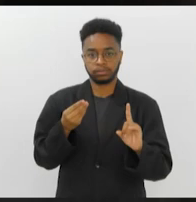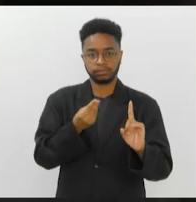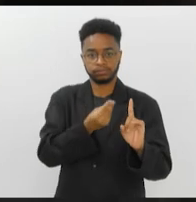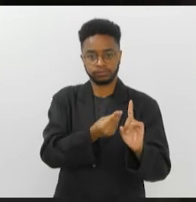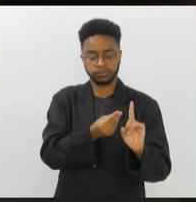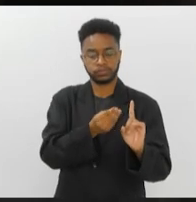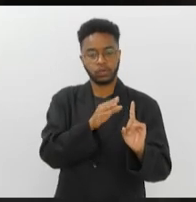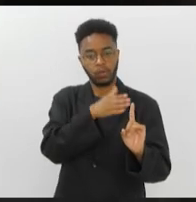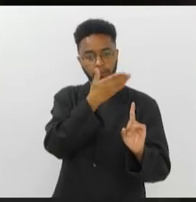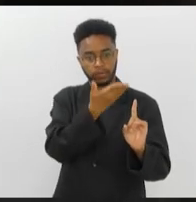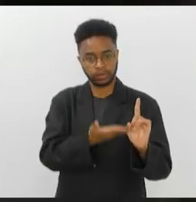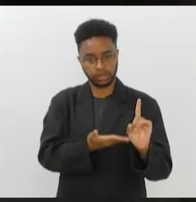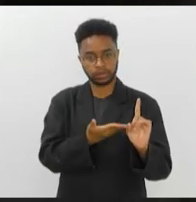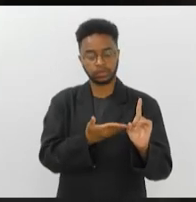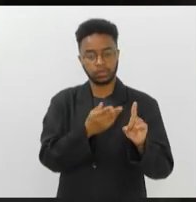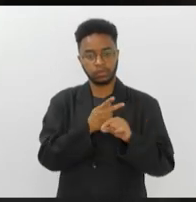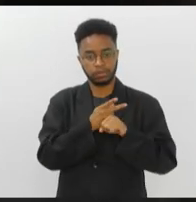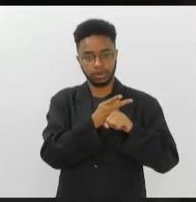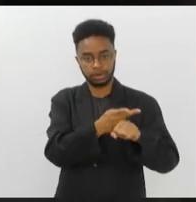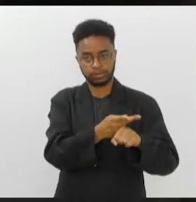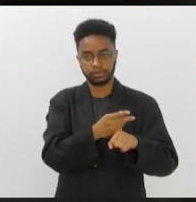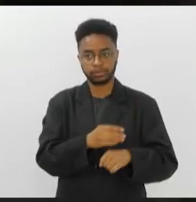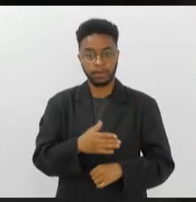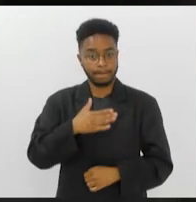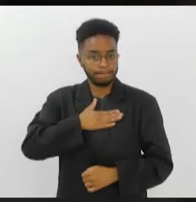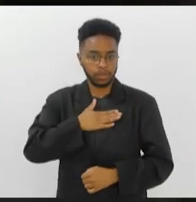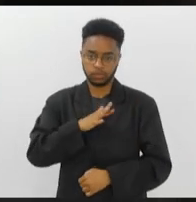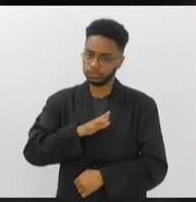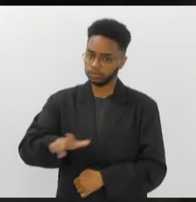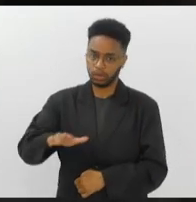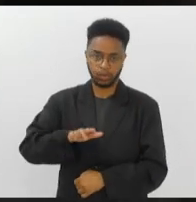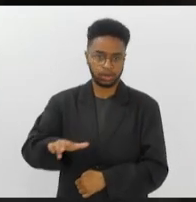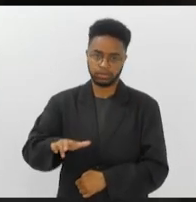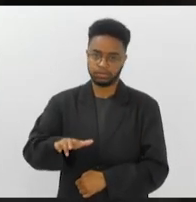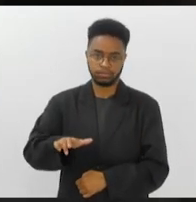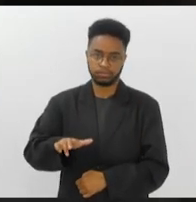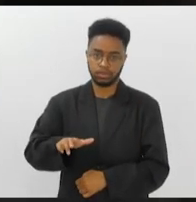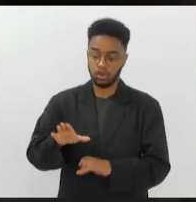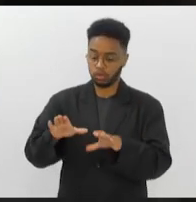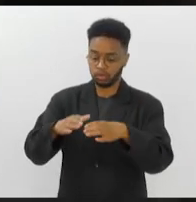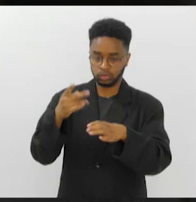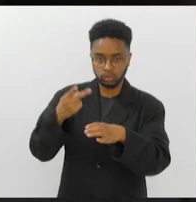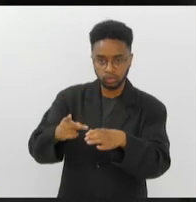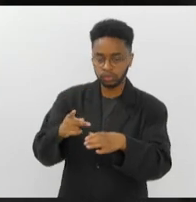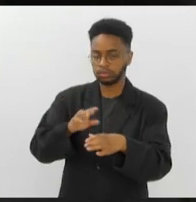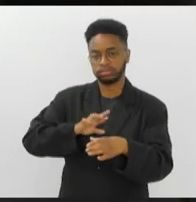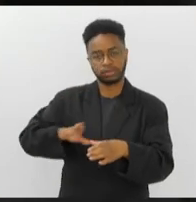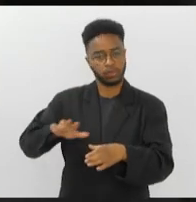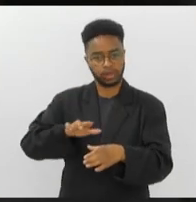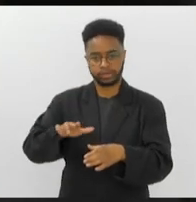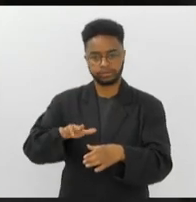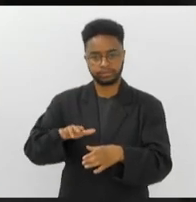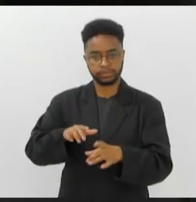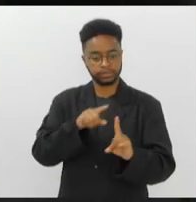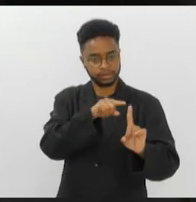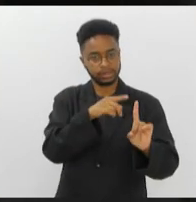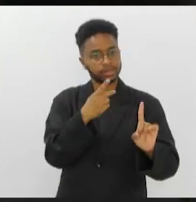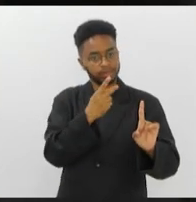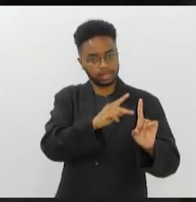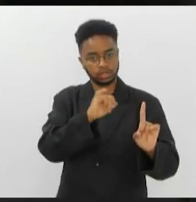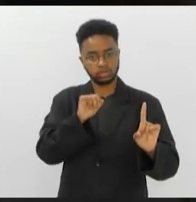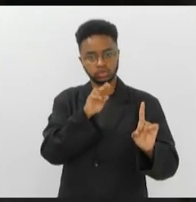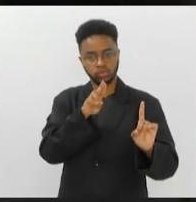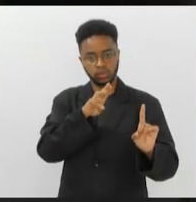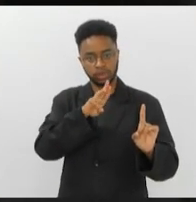Jurema, esse prêmio não é meu, não é do coletivo, mas é para a Dona